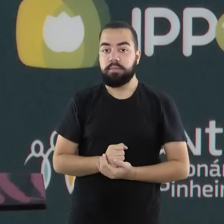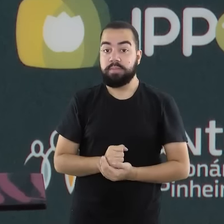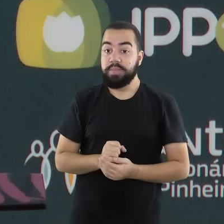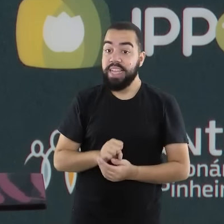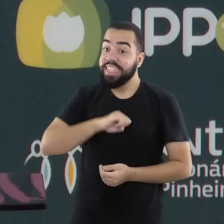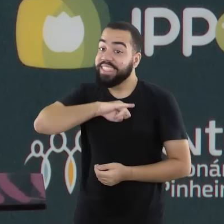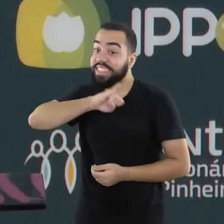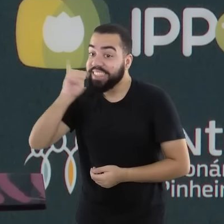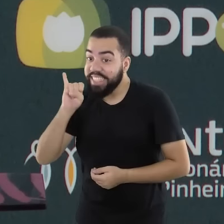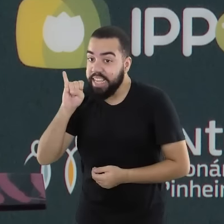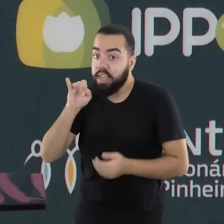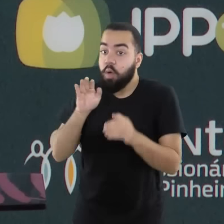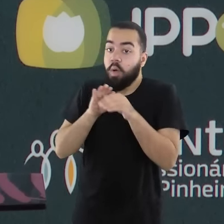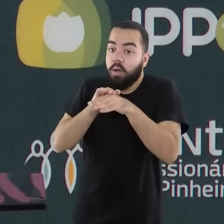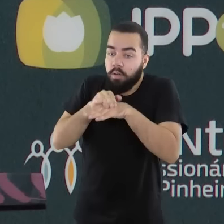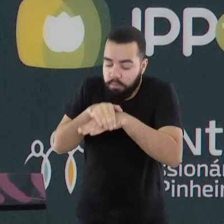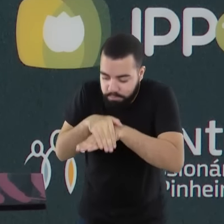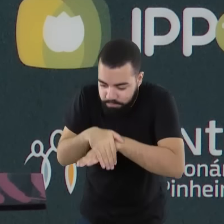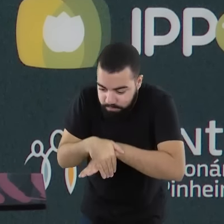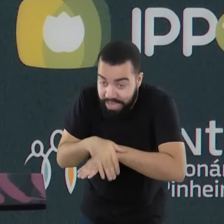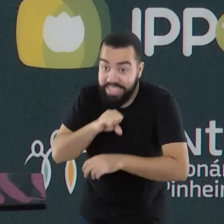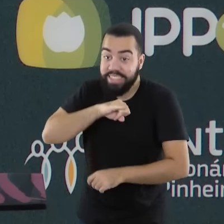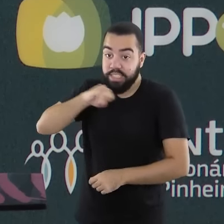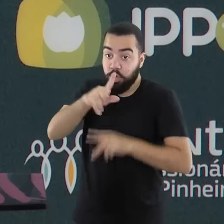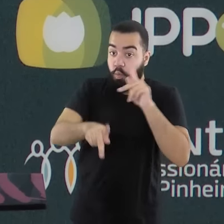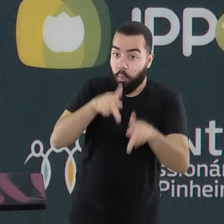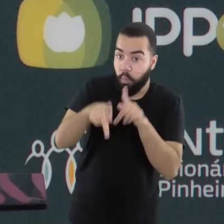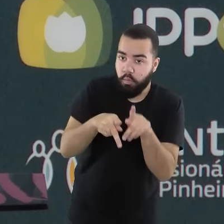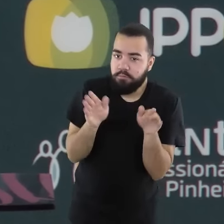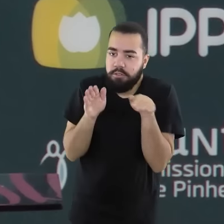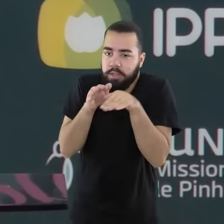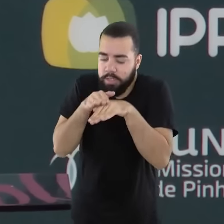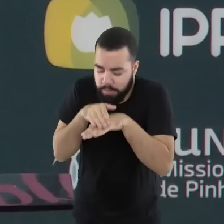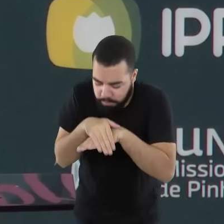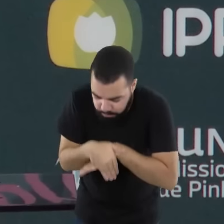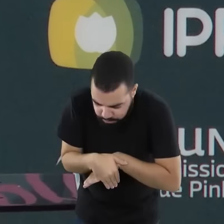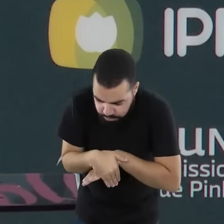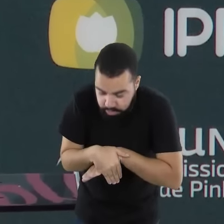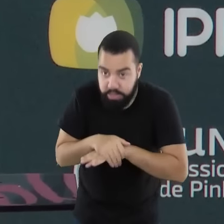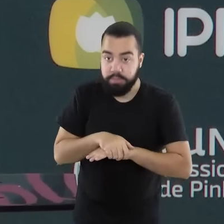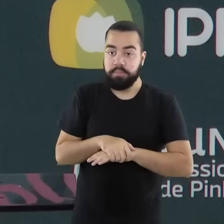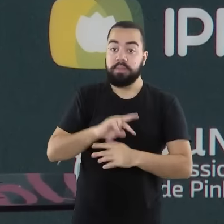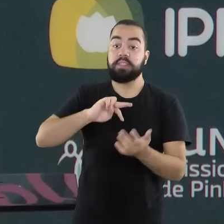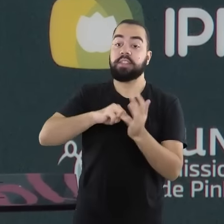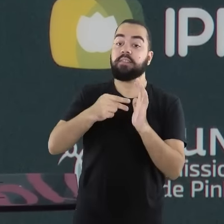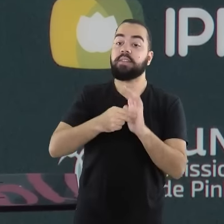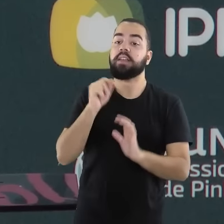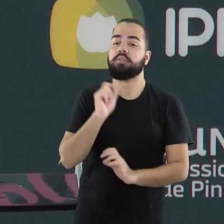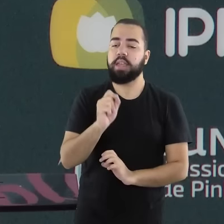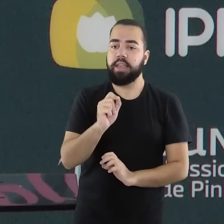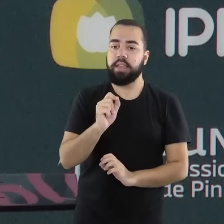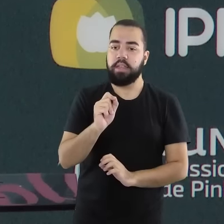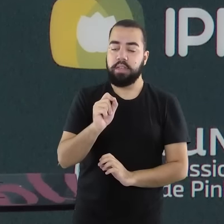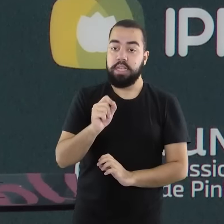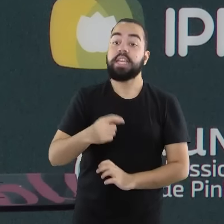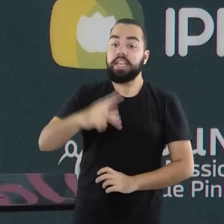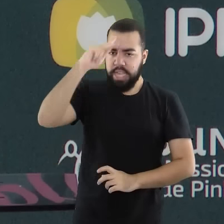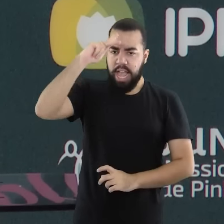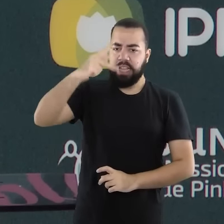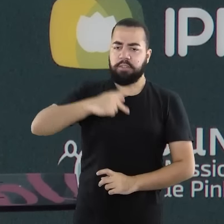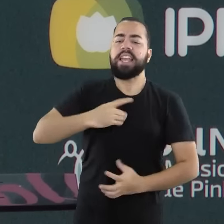Se humilhar. E se humilhar aqui é tomar uma decisão consciente e